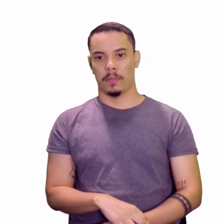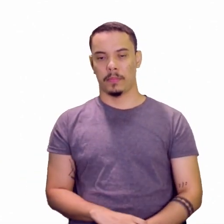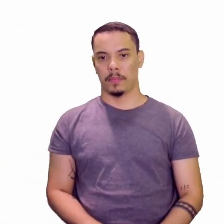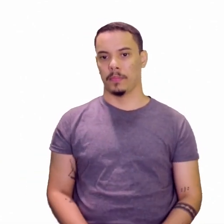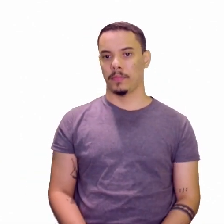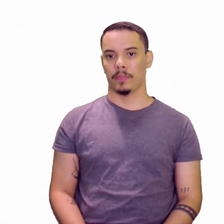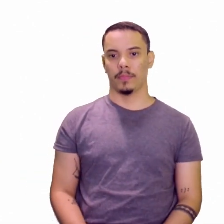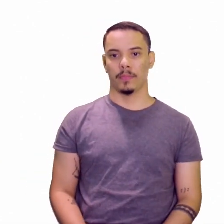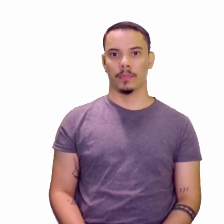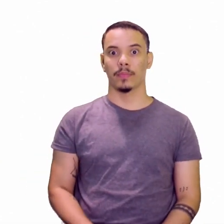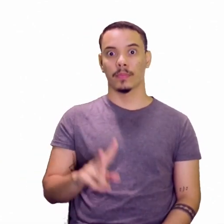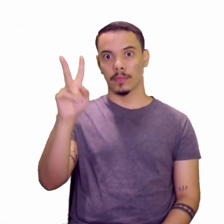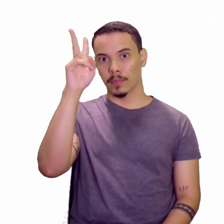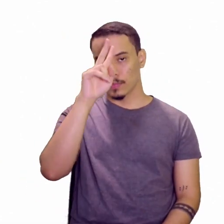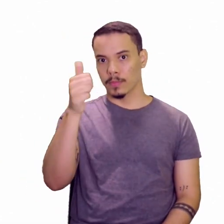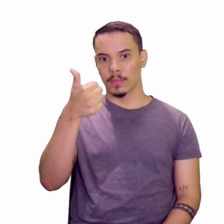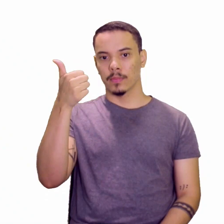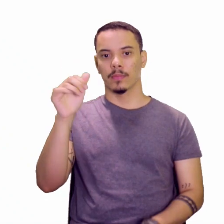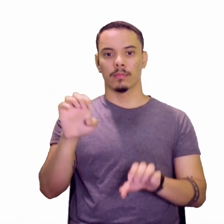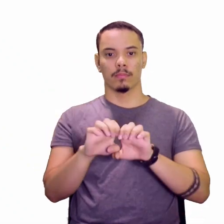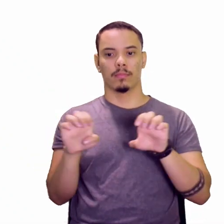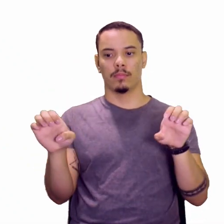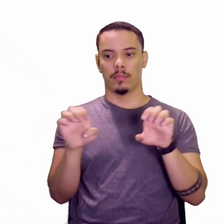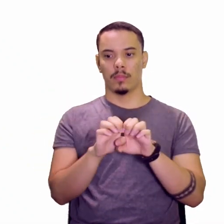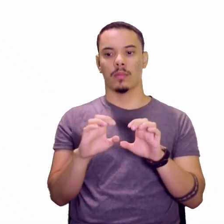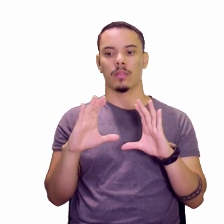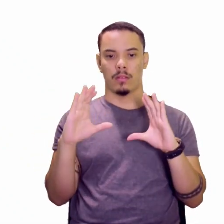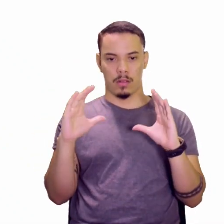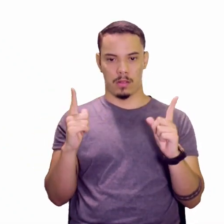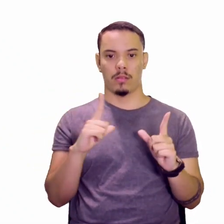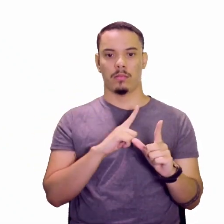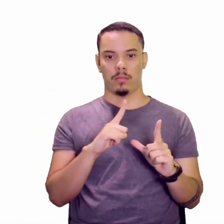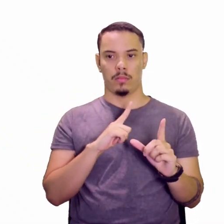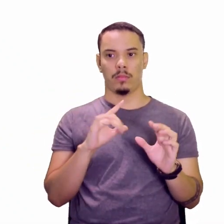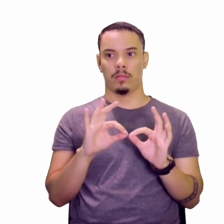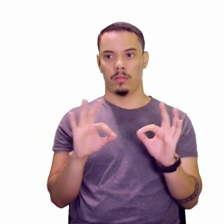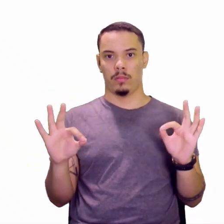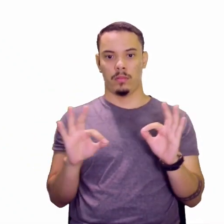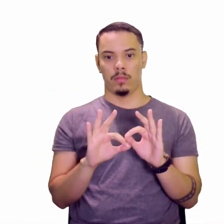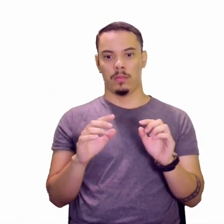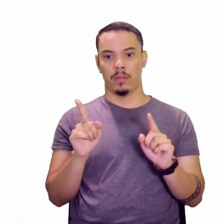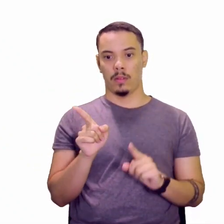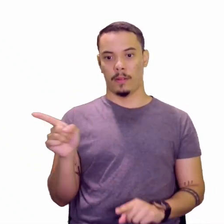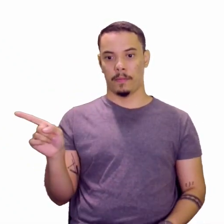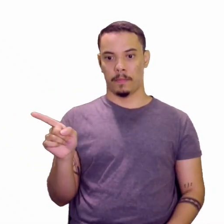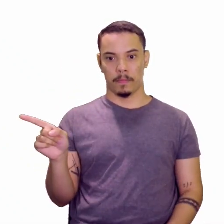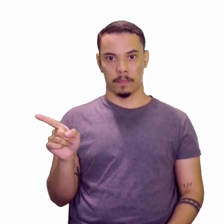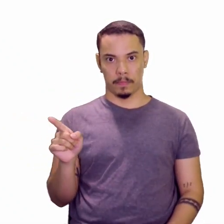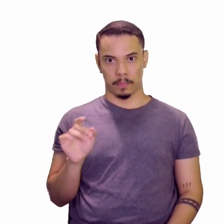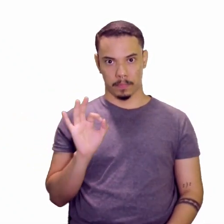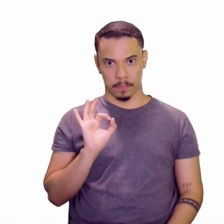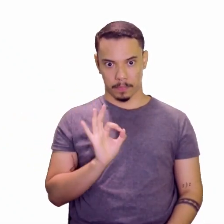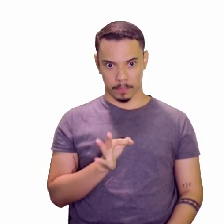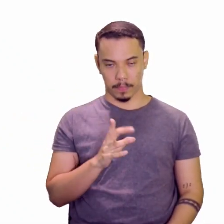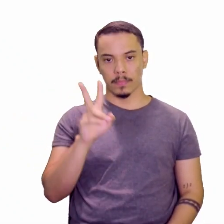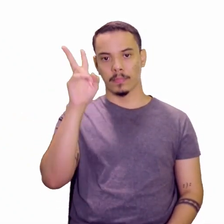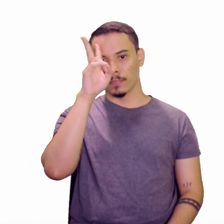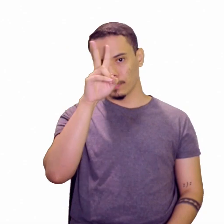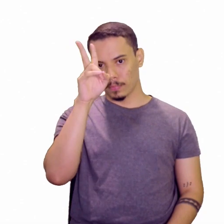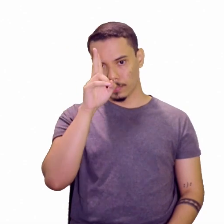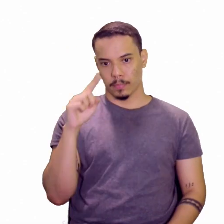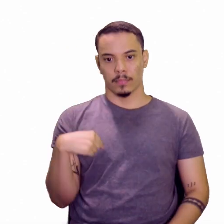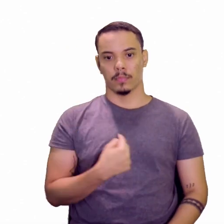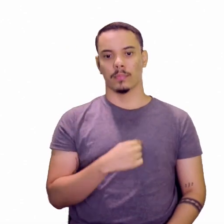Pronto. De primeiro grau aqui, logo, nós temos um gráfico com uma reta inclinada. Fechado? Lembrando que nesse caso aqui,